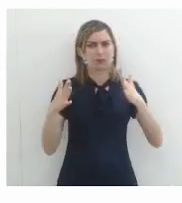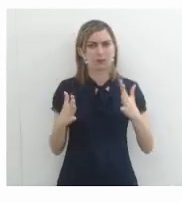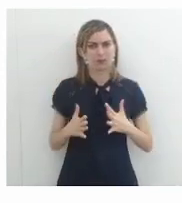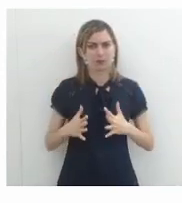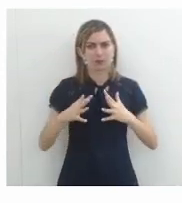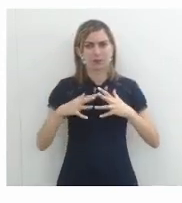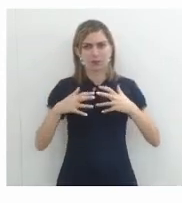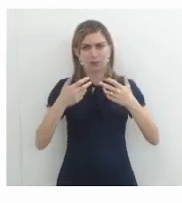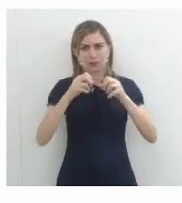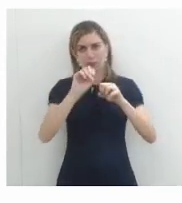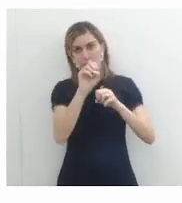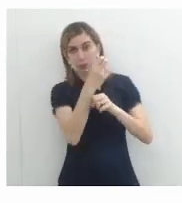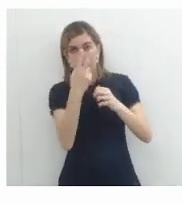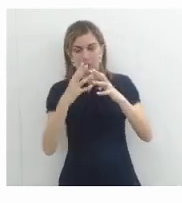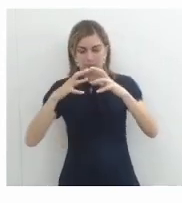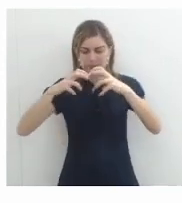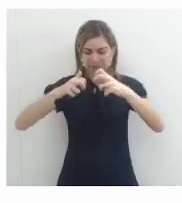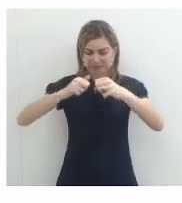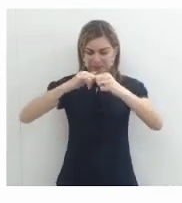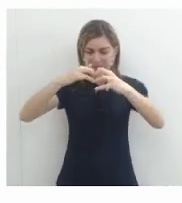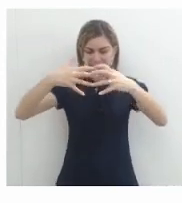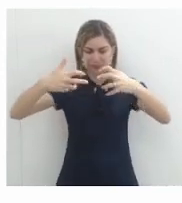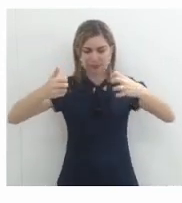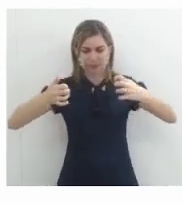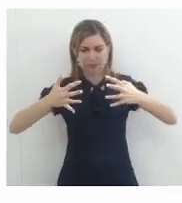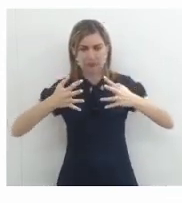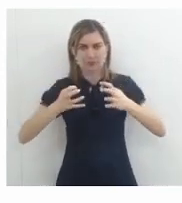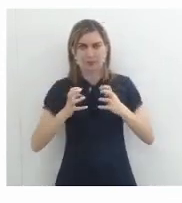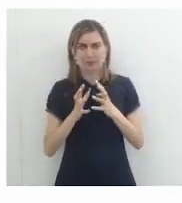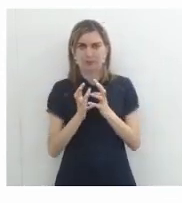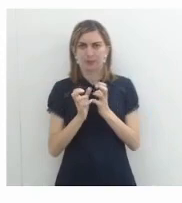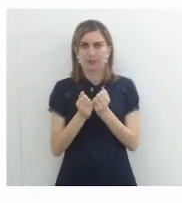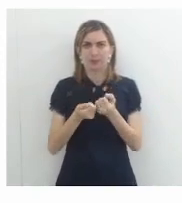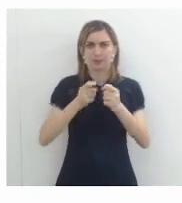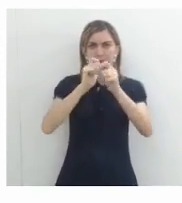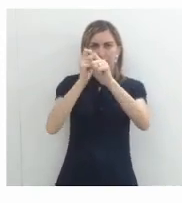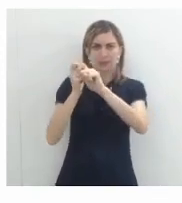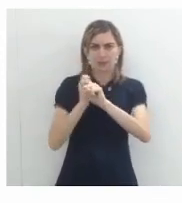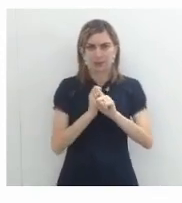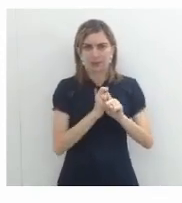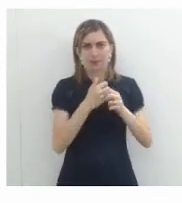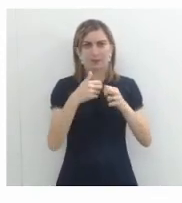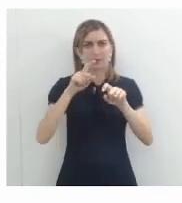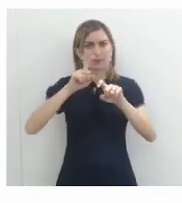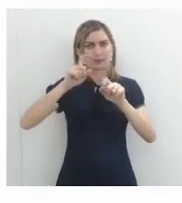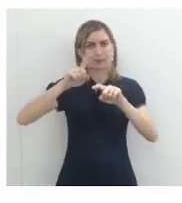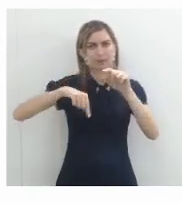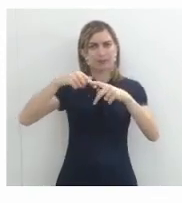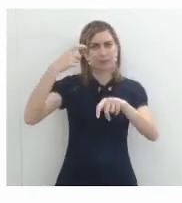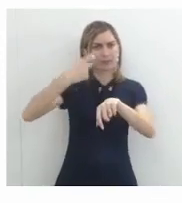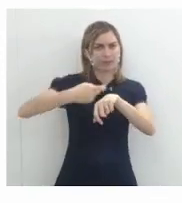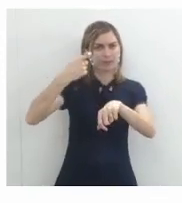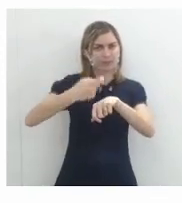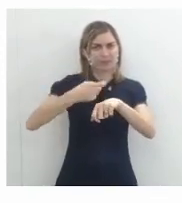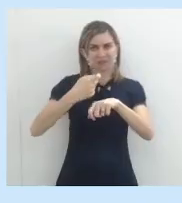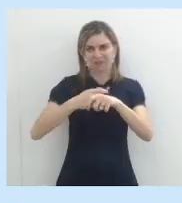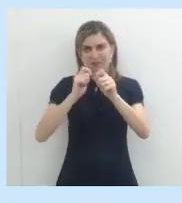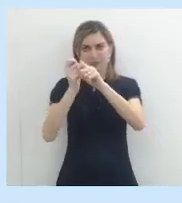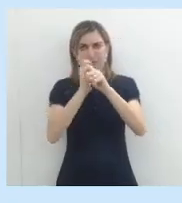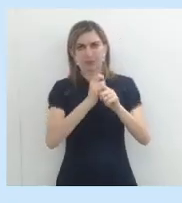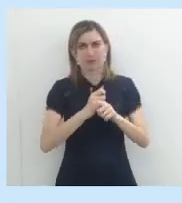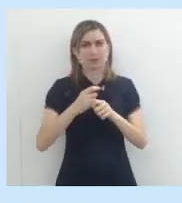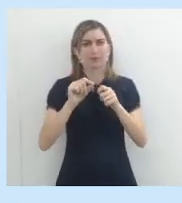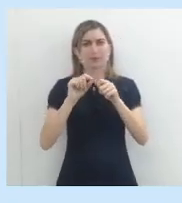para esculpir uma peça, as formas são retiradas e polidas de um material rígido, com o uso de ferramentas. Então, para